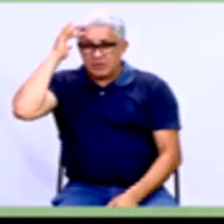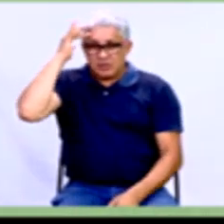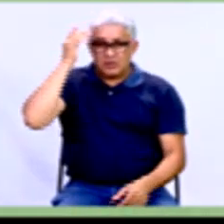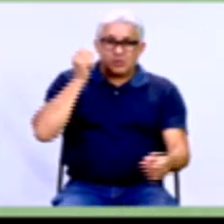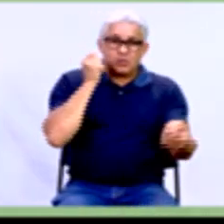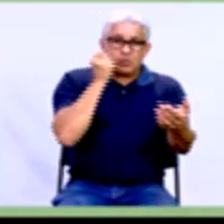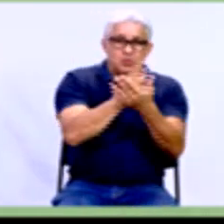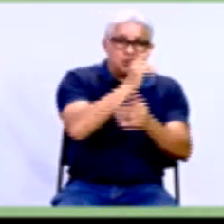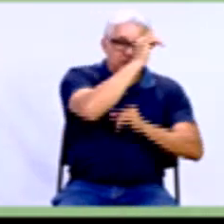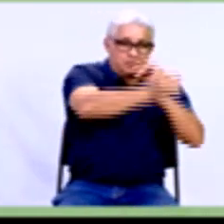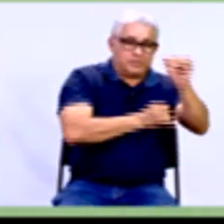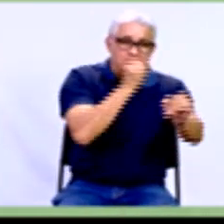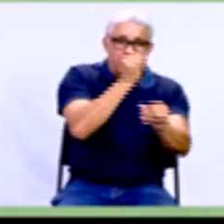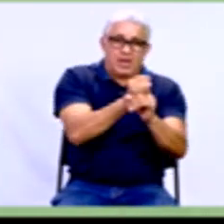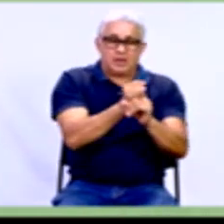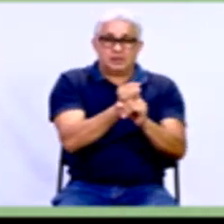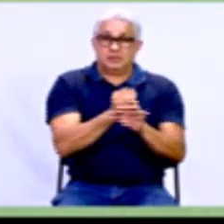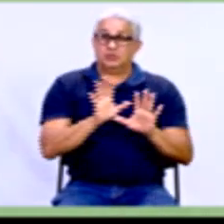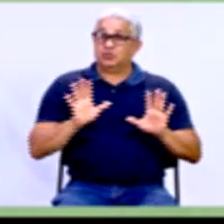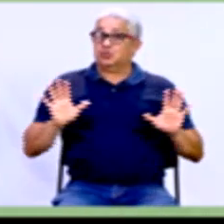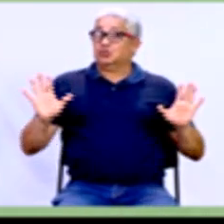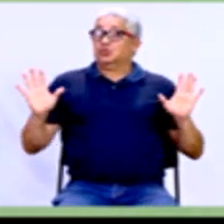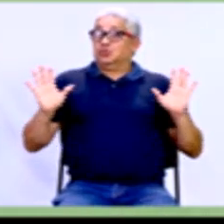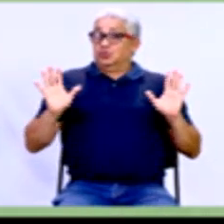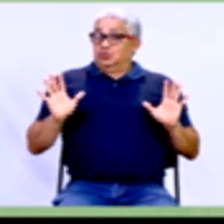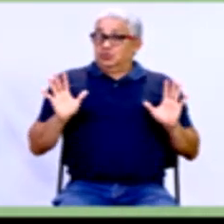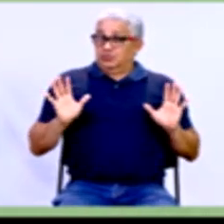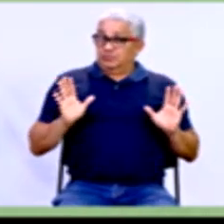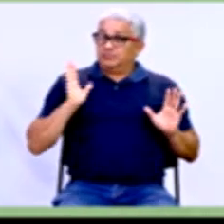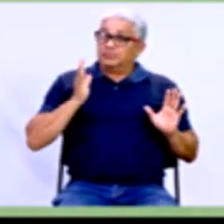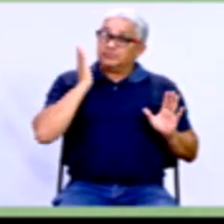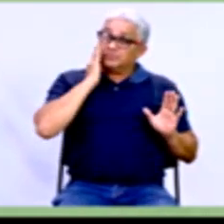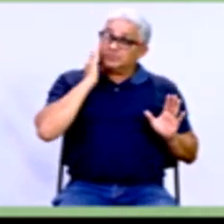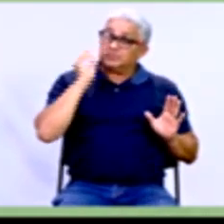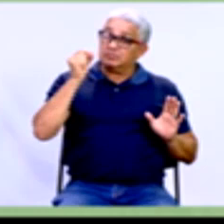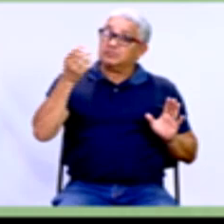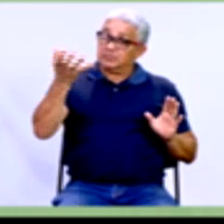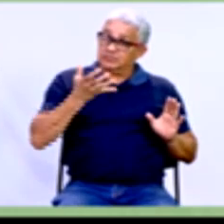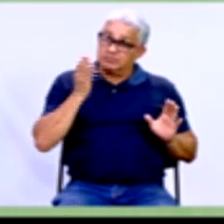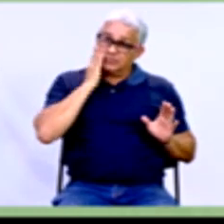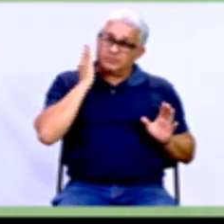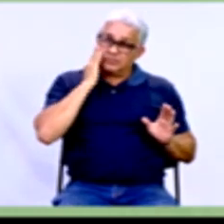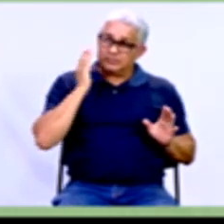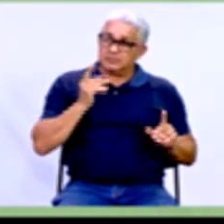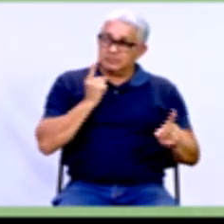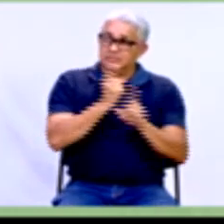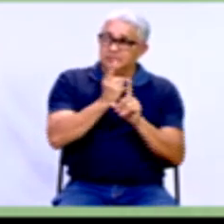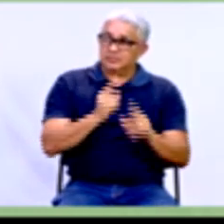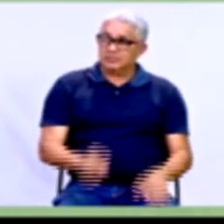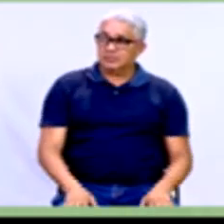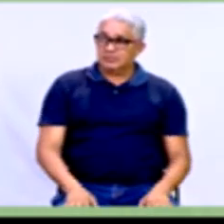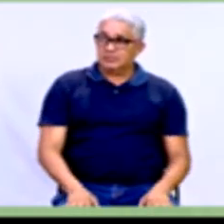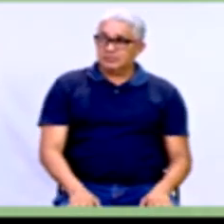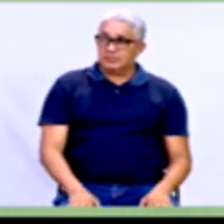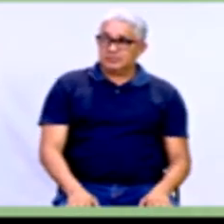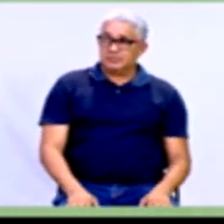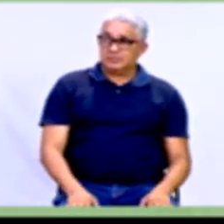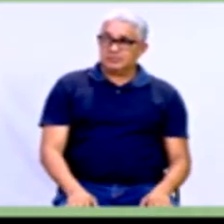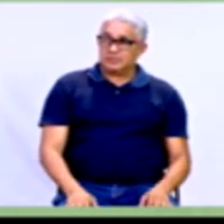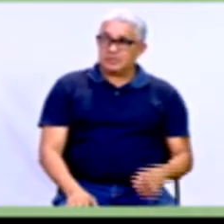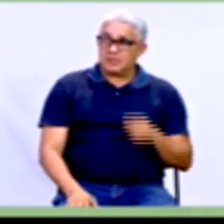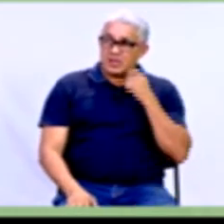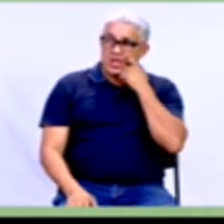pela internet. Opa, eu já sei aí o que eu estou querendo saber. Então, aqui esse vai